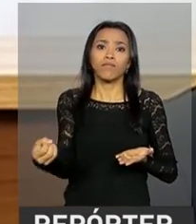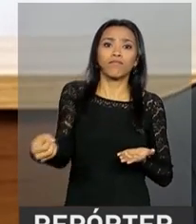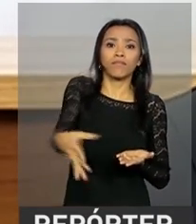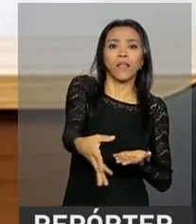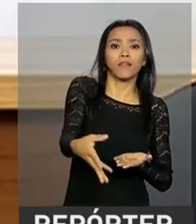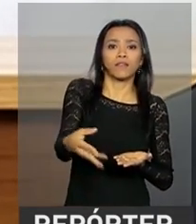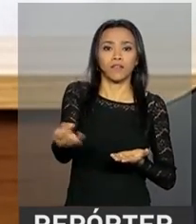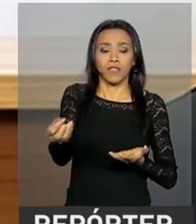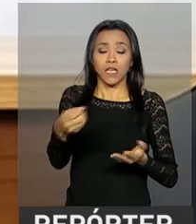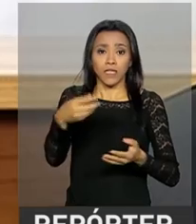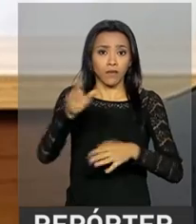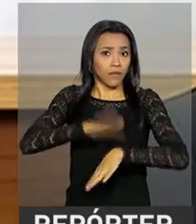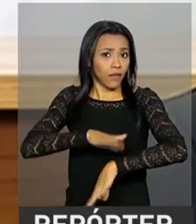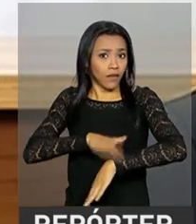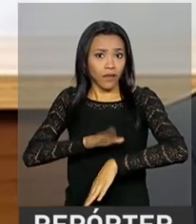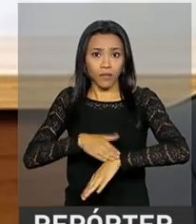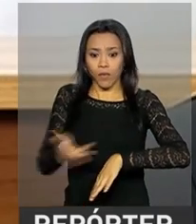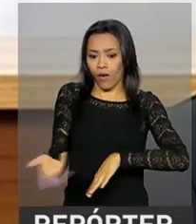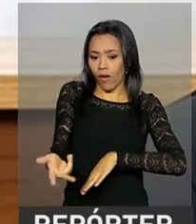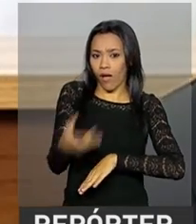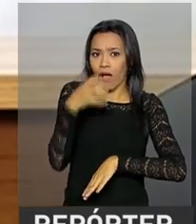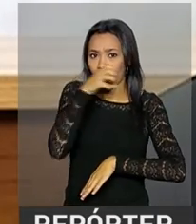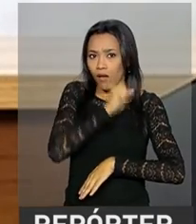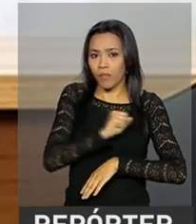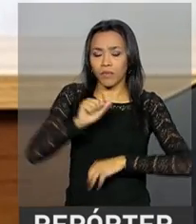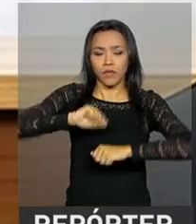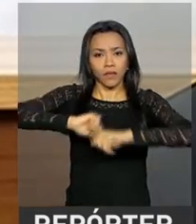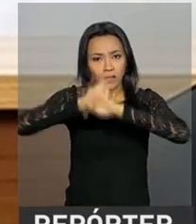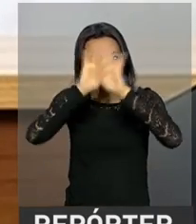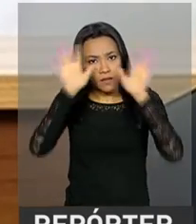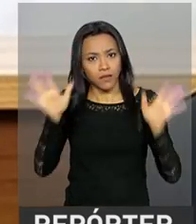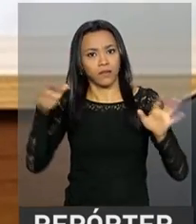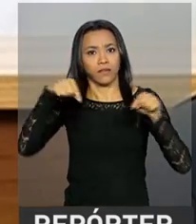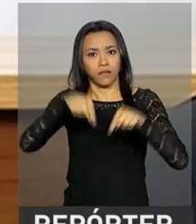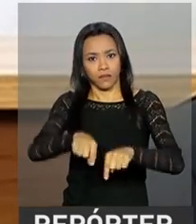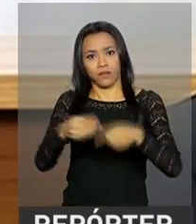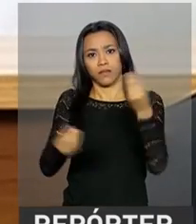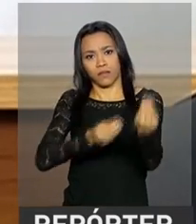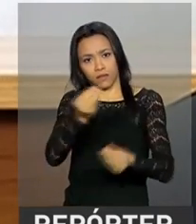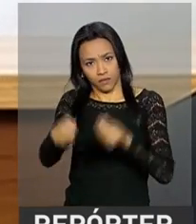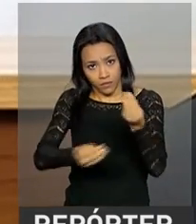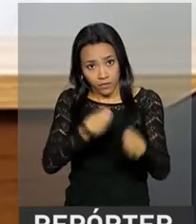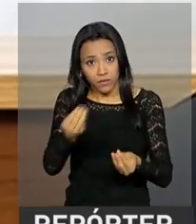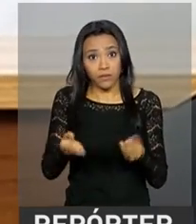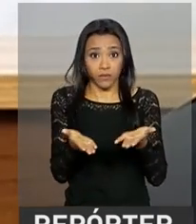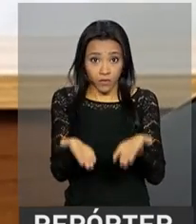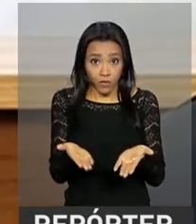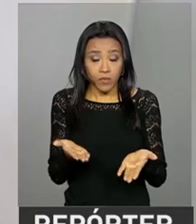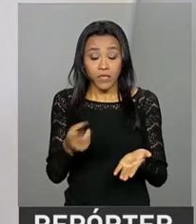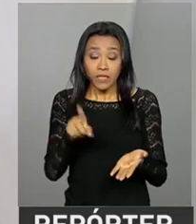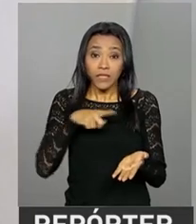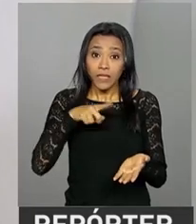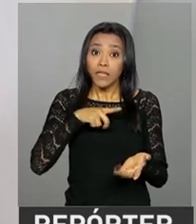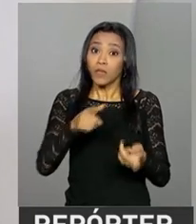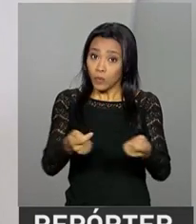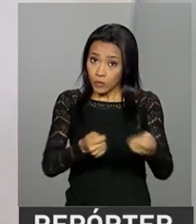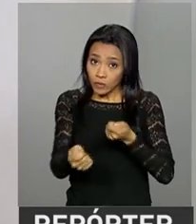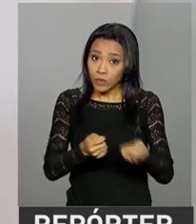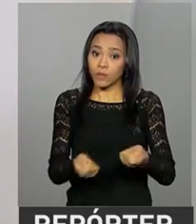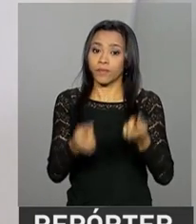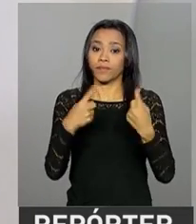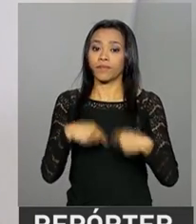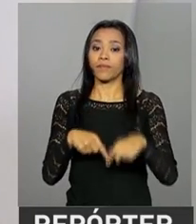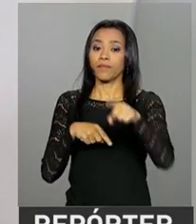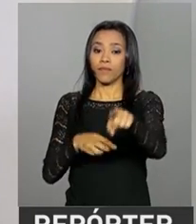Sinaflor. Então você ganha tempo, agilidade, você ganha na transparência dos seus procedimentos e o combate ao controle. Para o ministro do